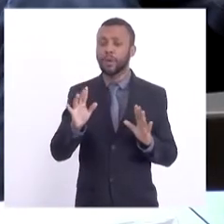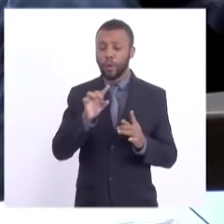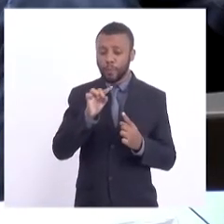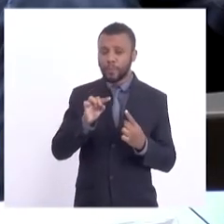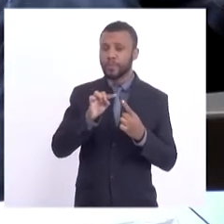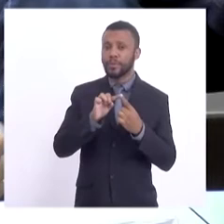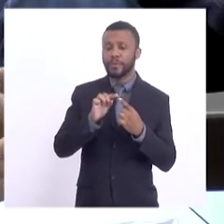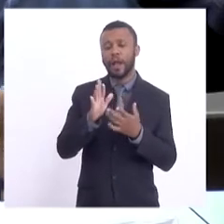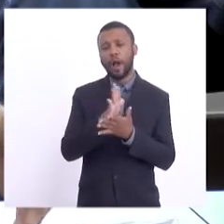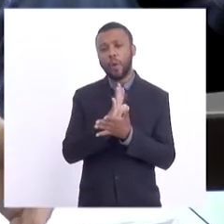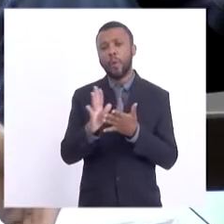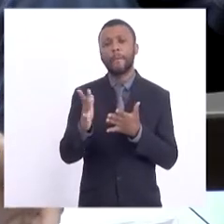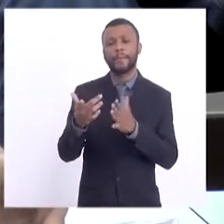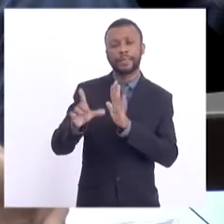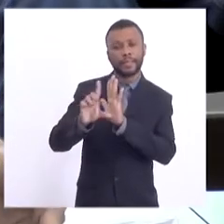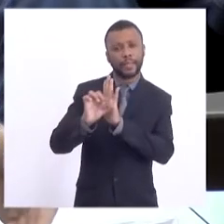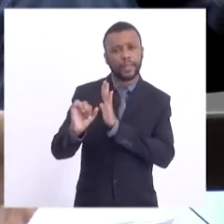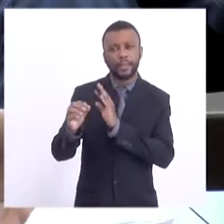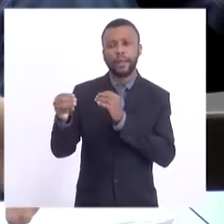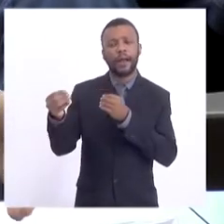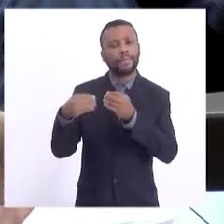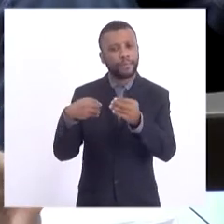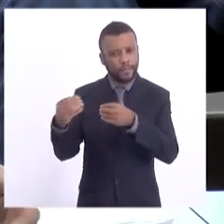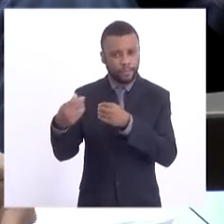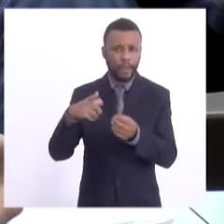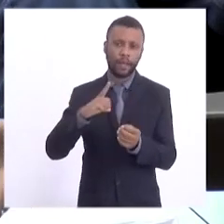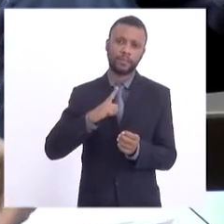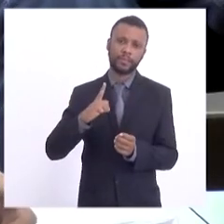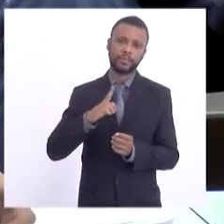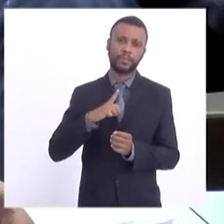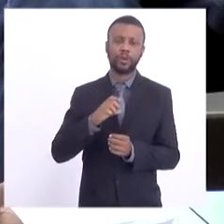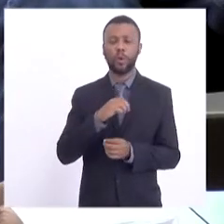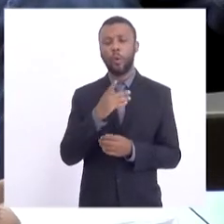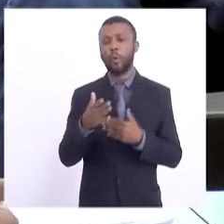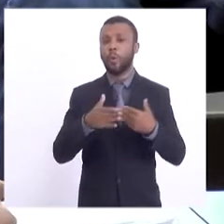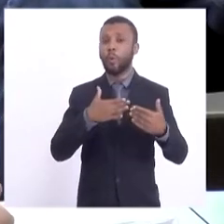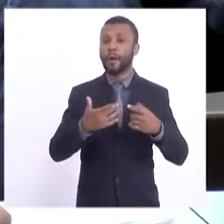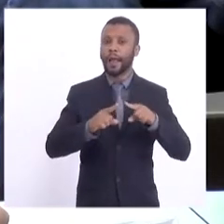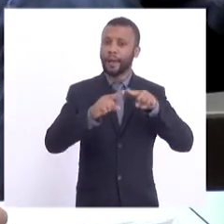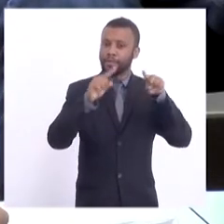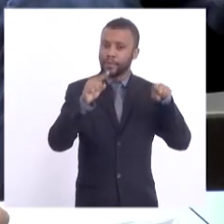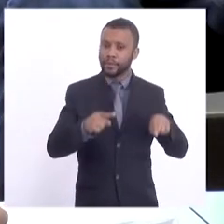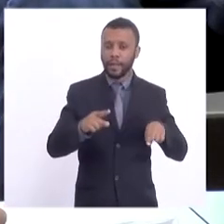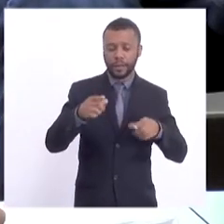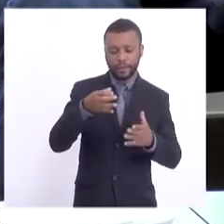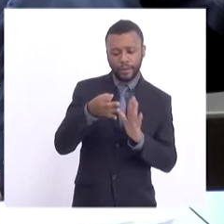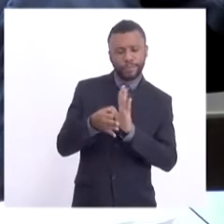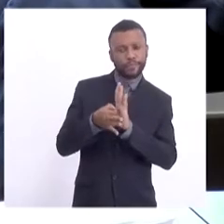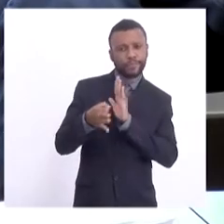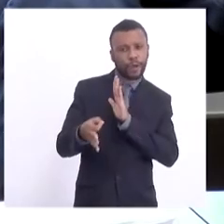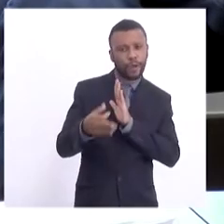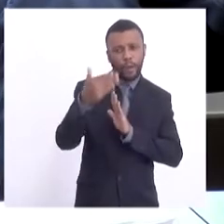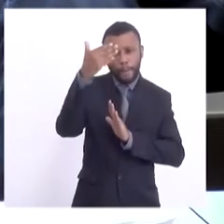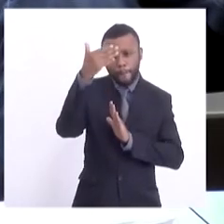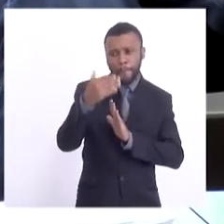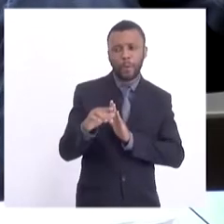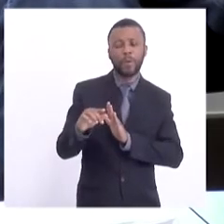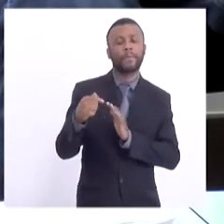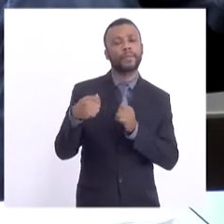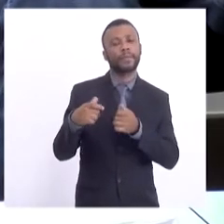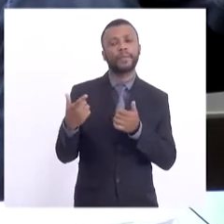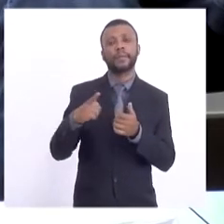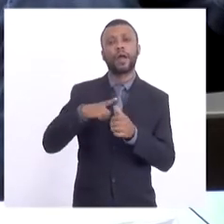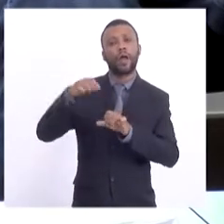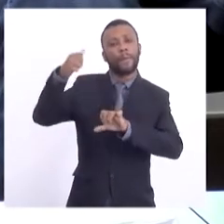com maior flexibilidade em que o procurador ou qualquer agente que tenha dado parecer na ponta tem que submeter esse